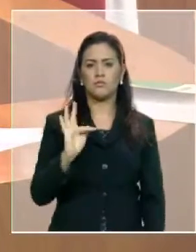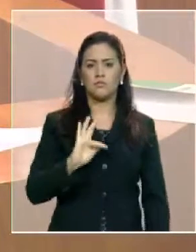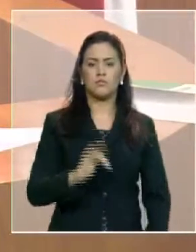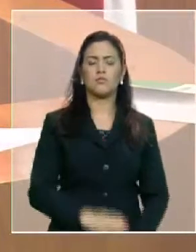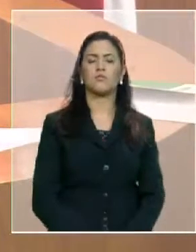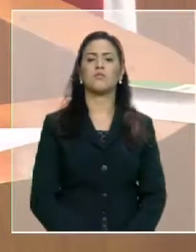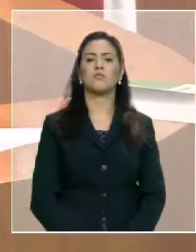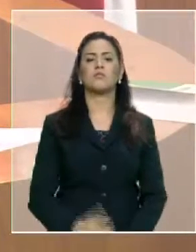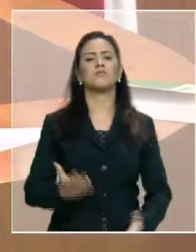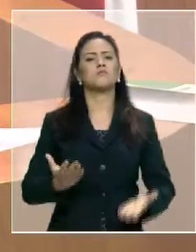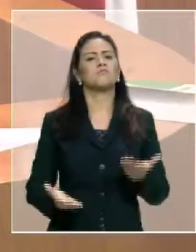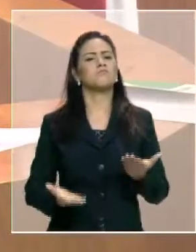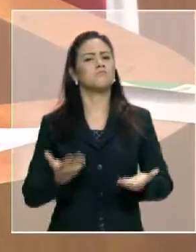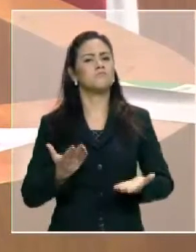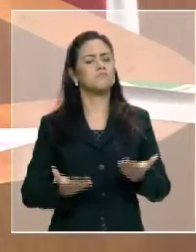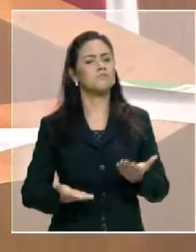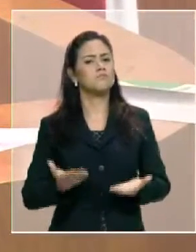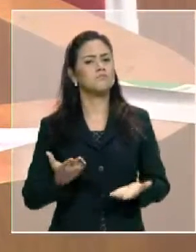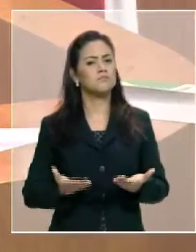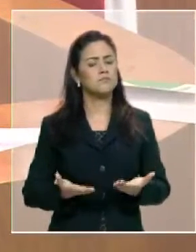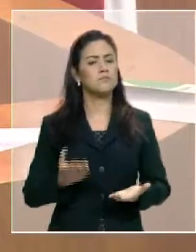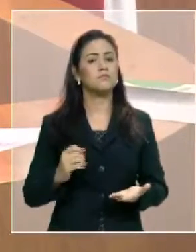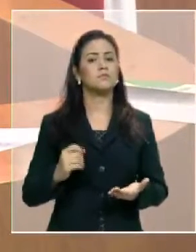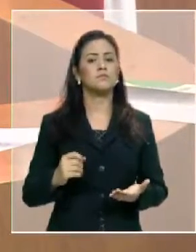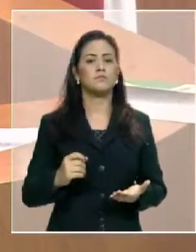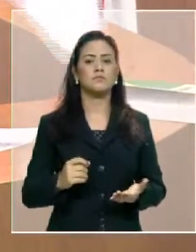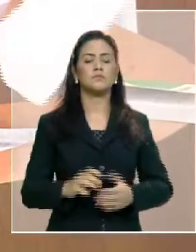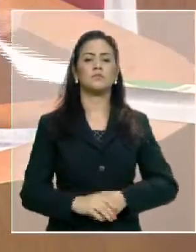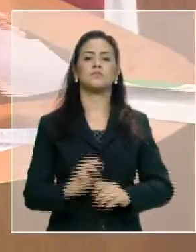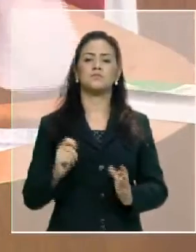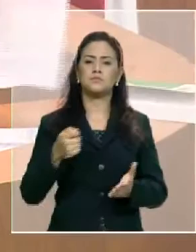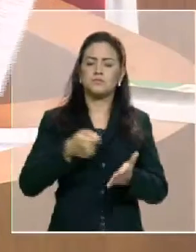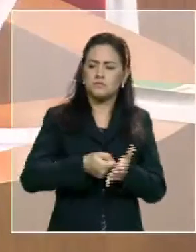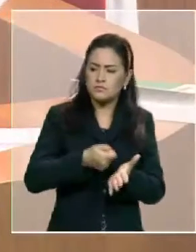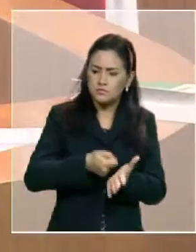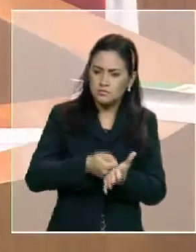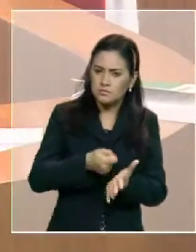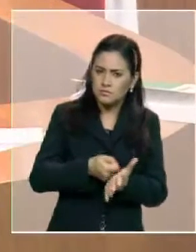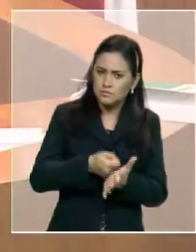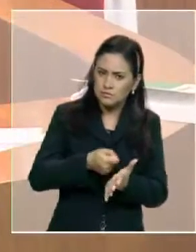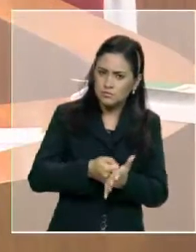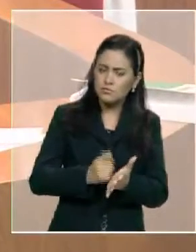a execução das programações de caráter obrigatório